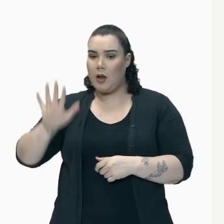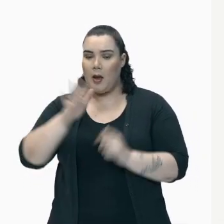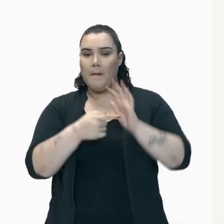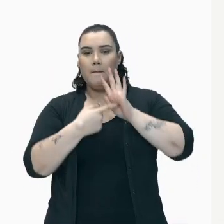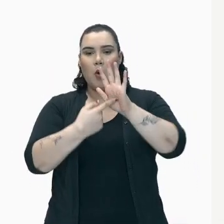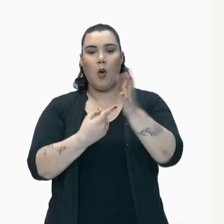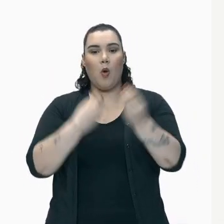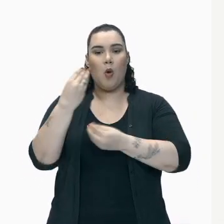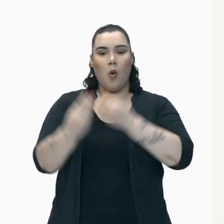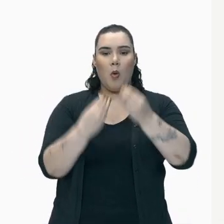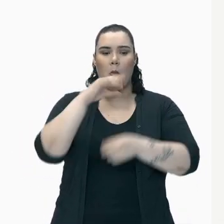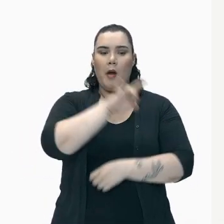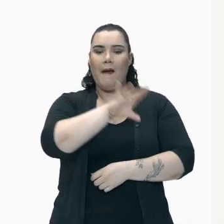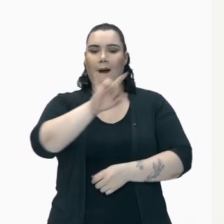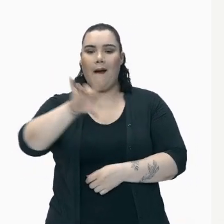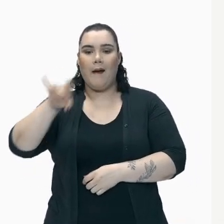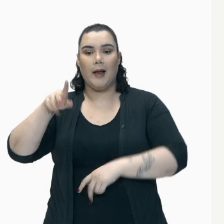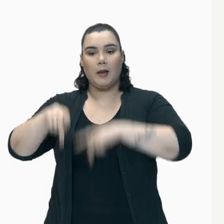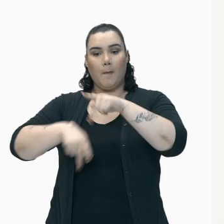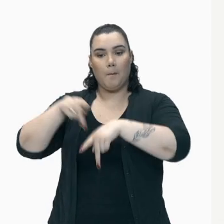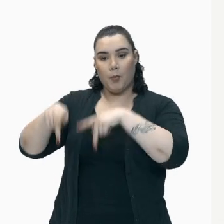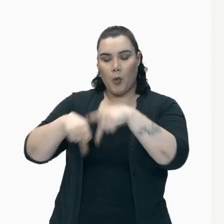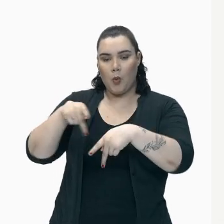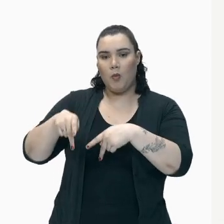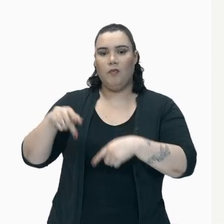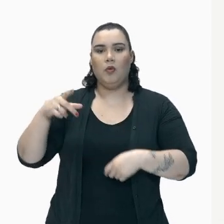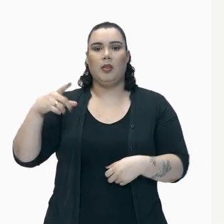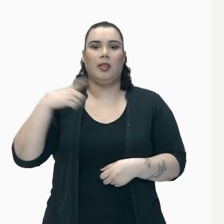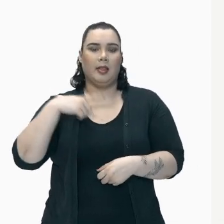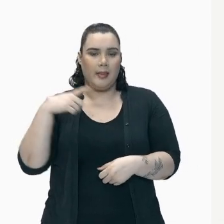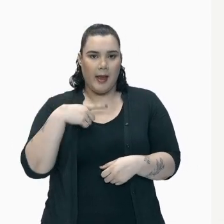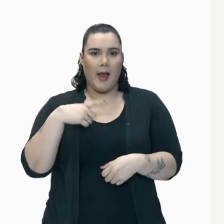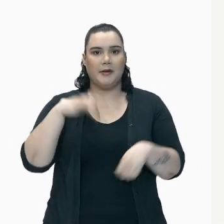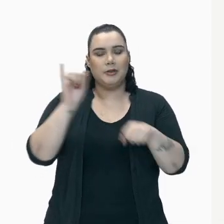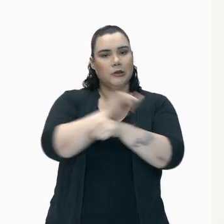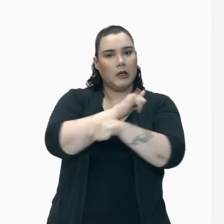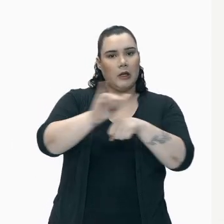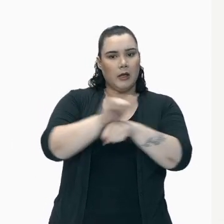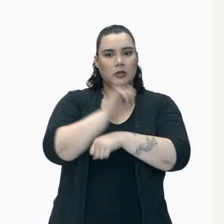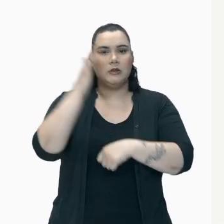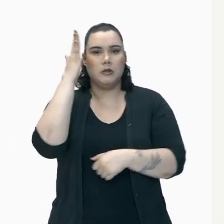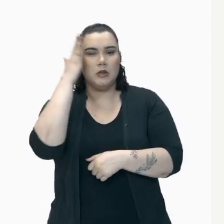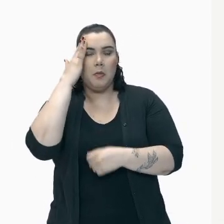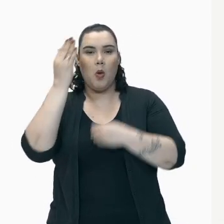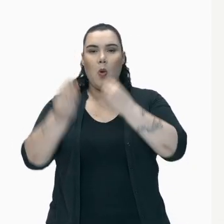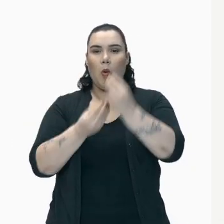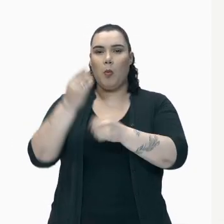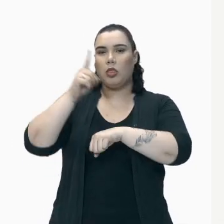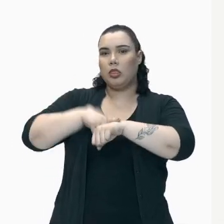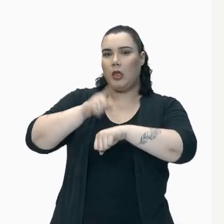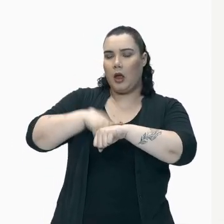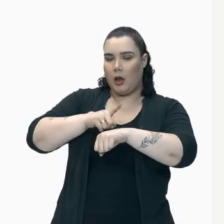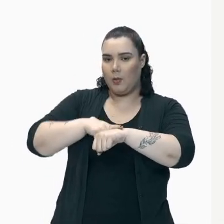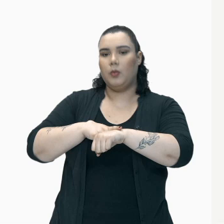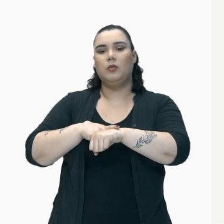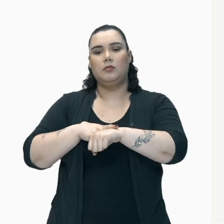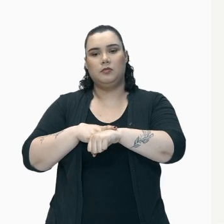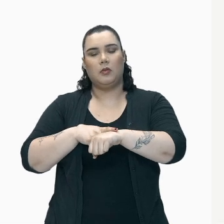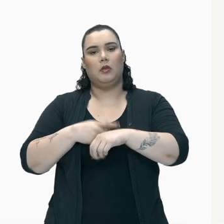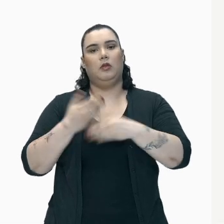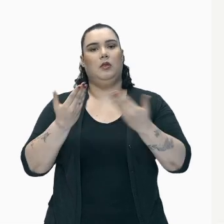essa situação em que esses povos já se preocupavam com a medição do tempo e usavam